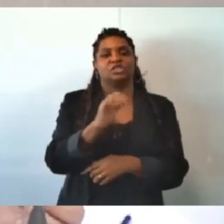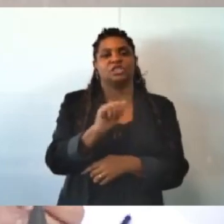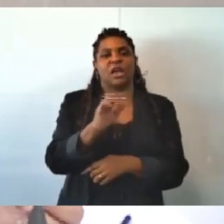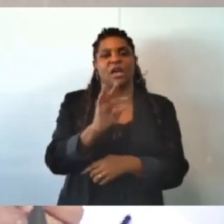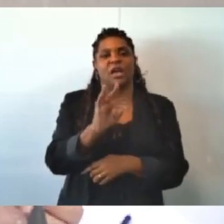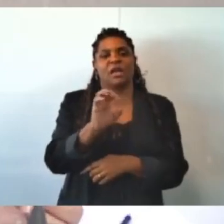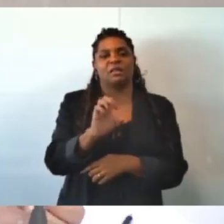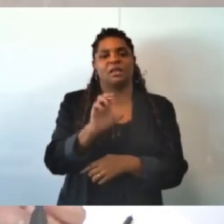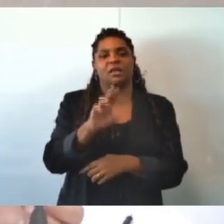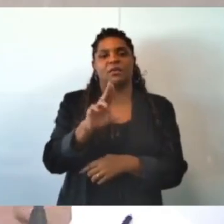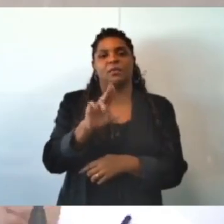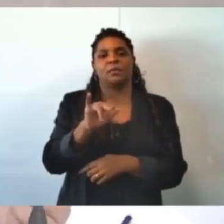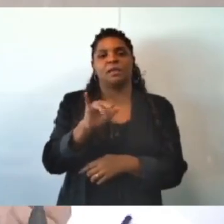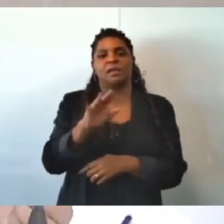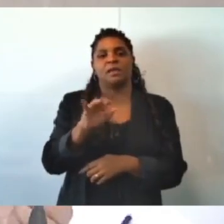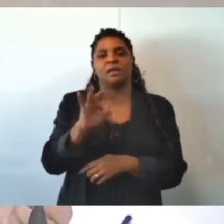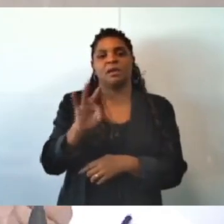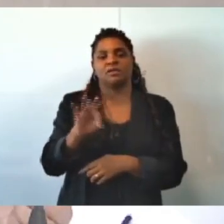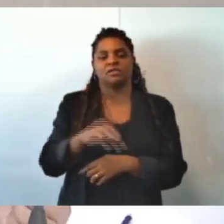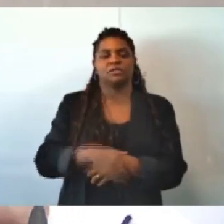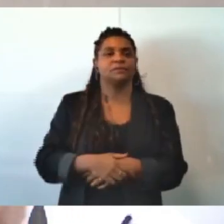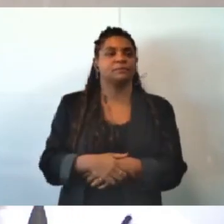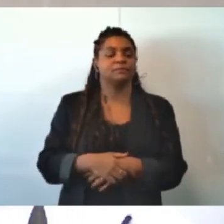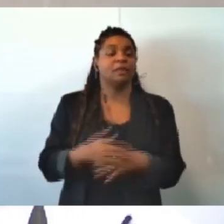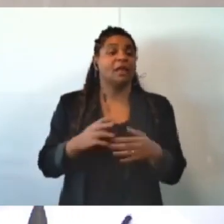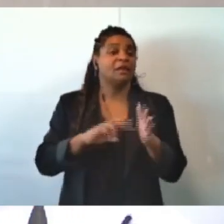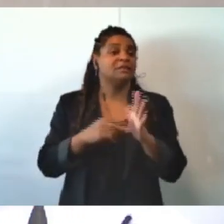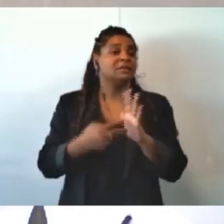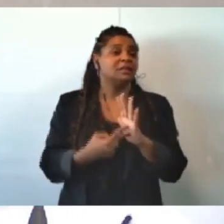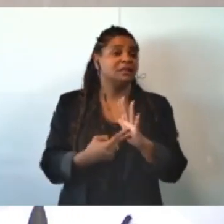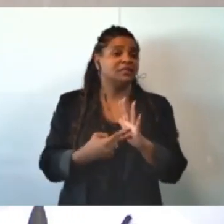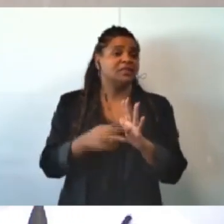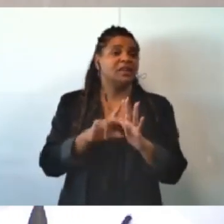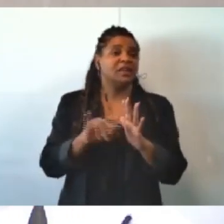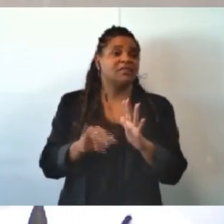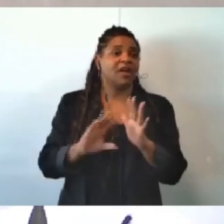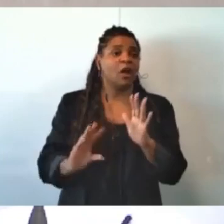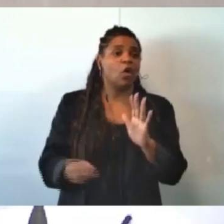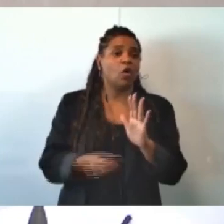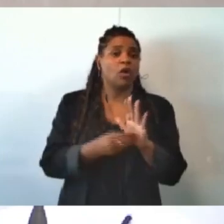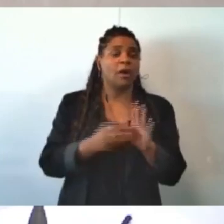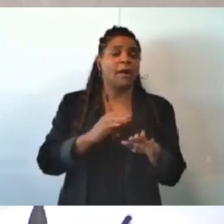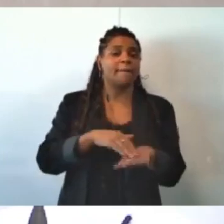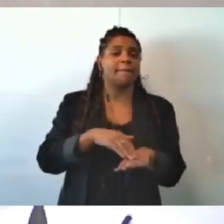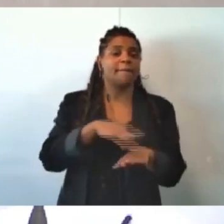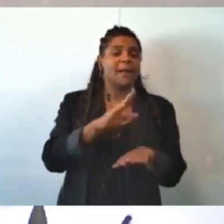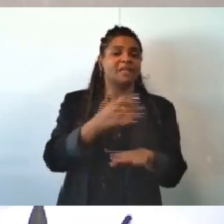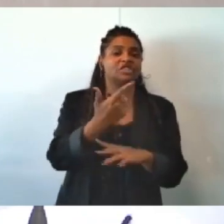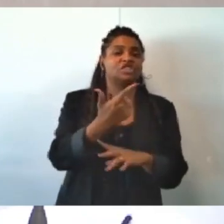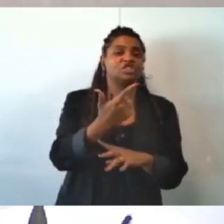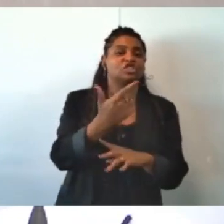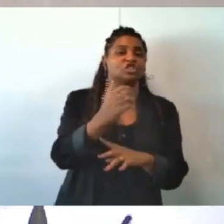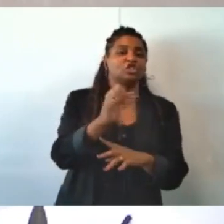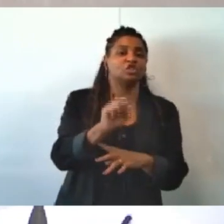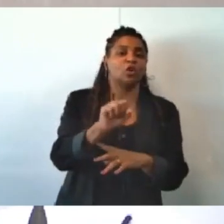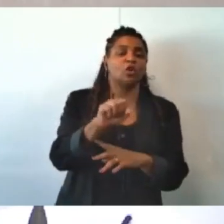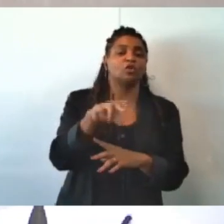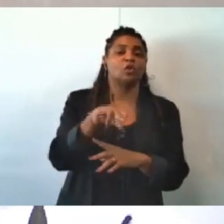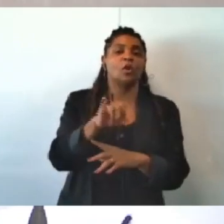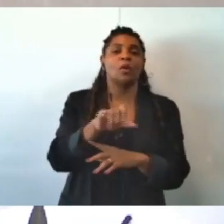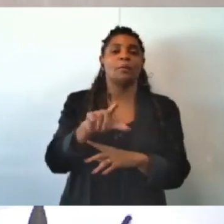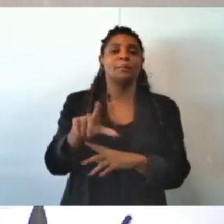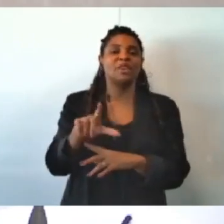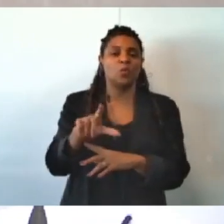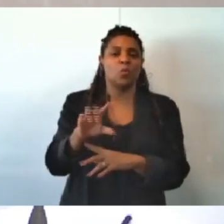ônibus. Isso significa acrescentar na Chateaubriand mais de 18 mil toneladas